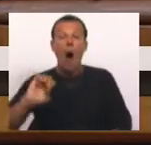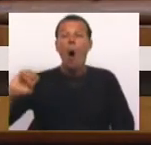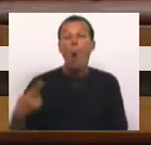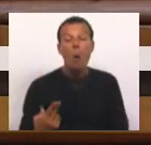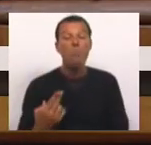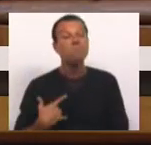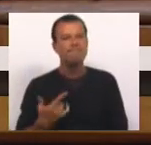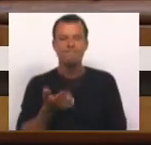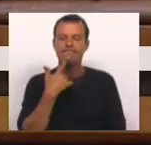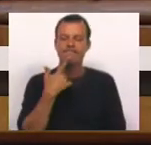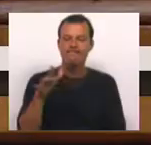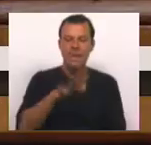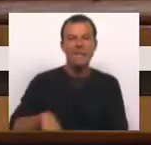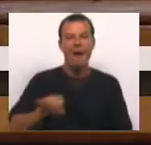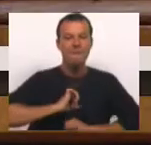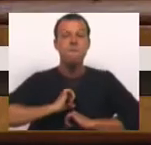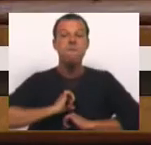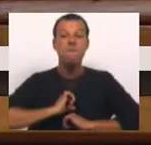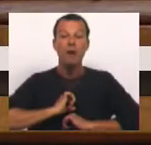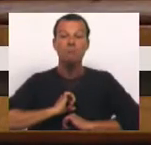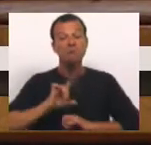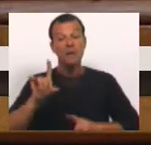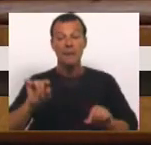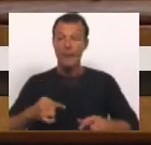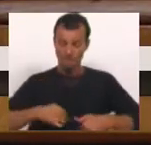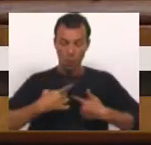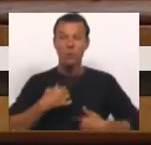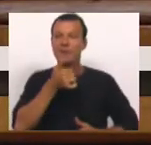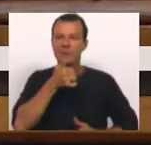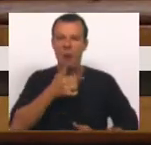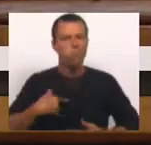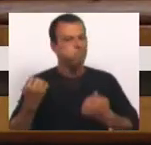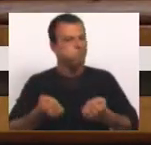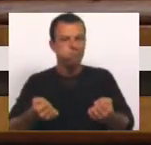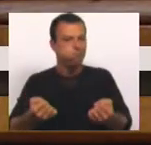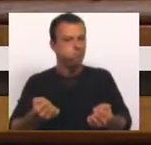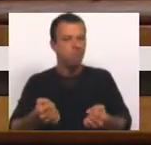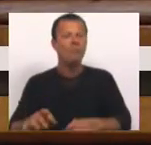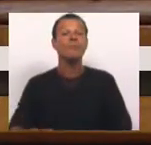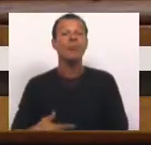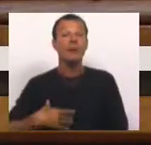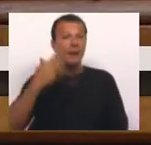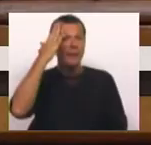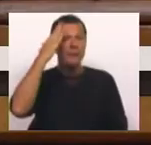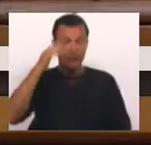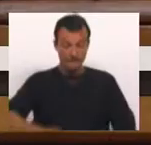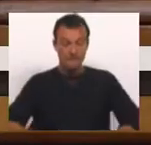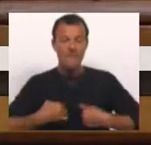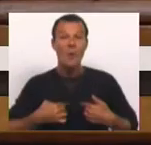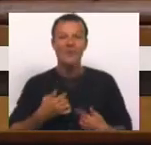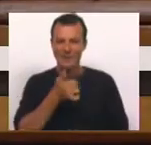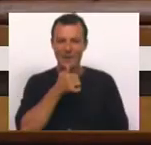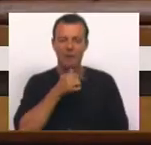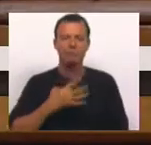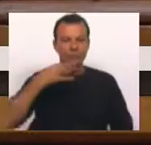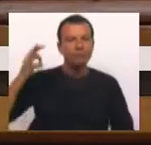de compreender a sua situação e de tomar sozinho decisões sobre a sua vida. A capacidade de o próprio decidir é determinante.